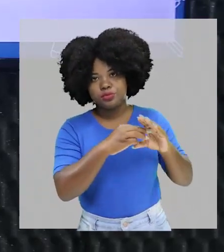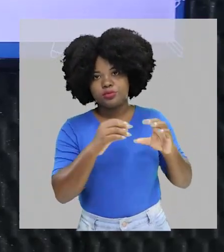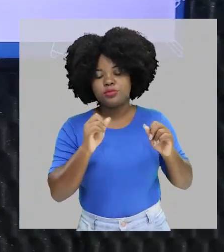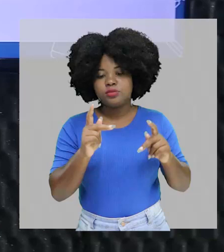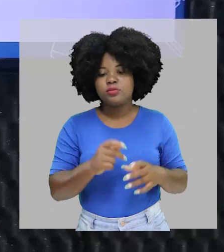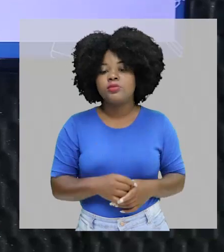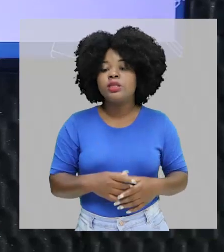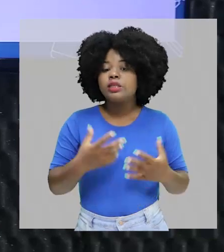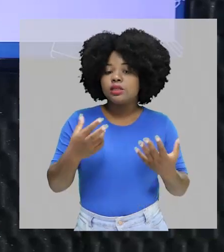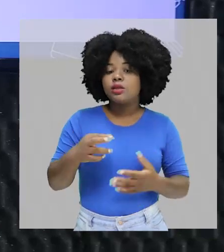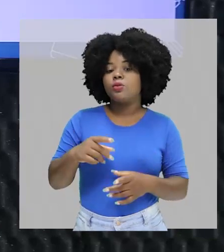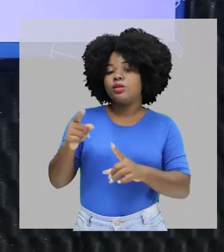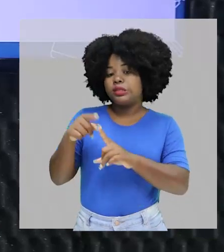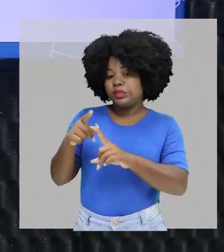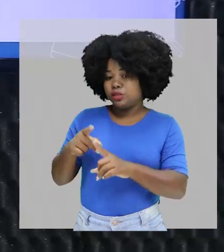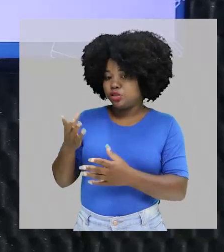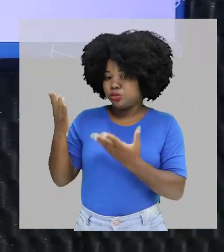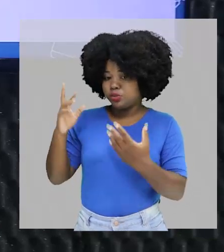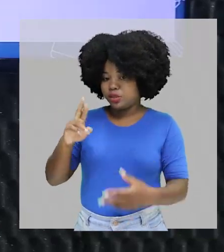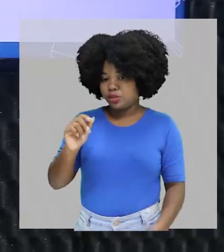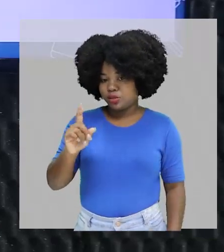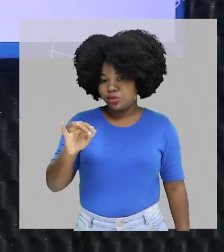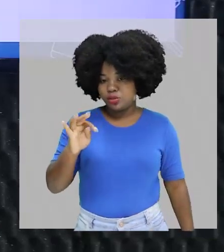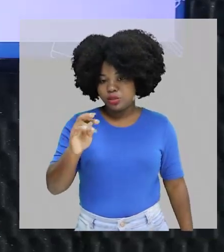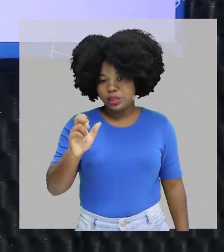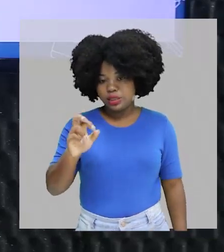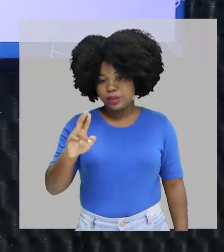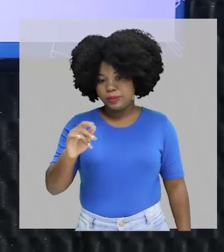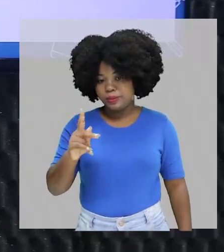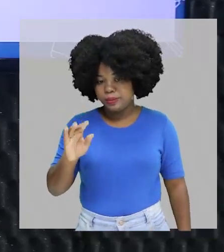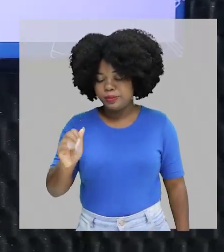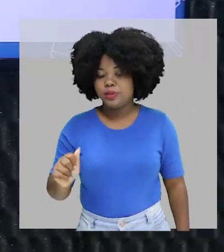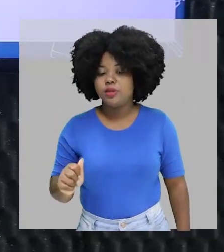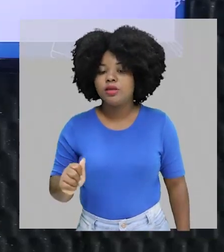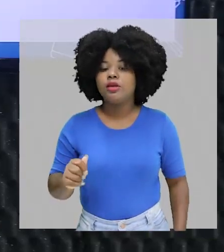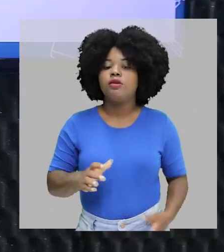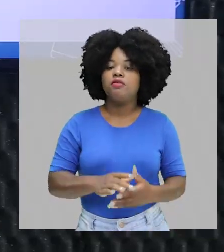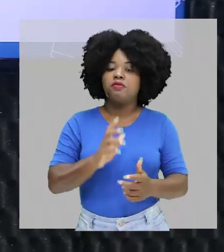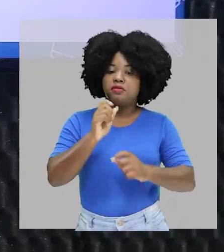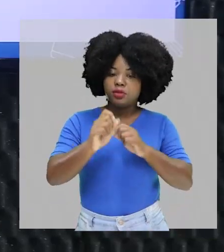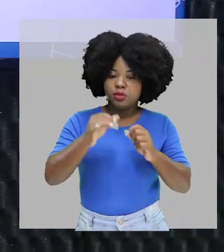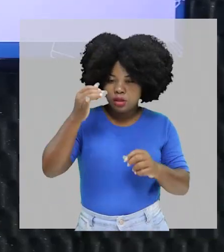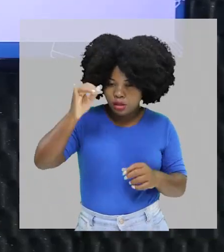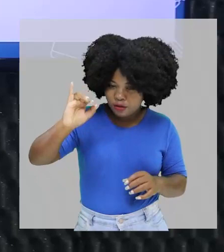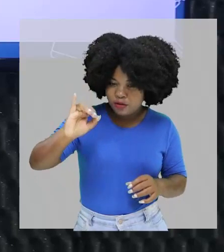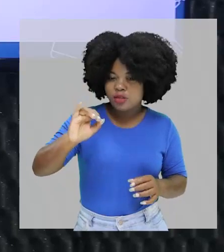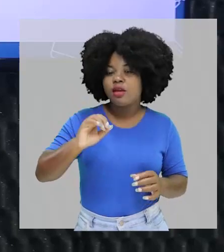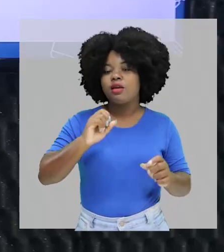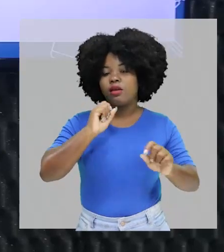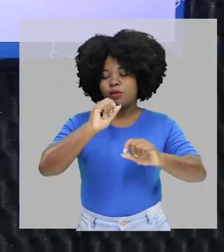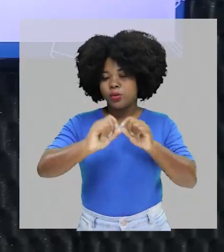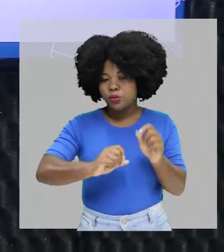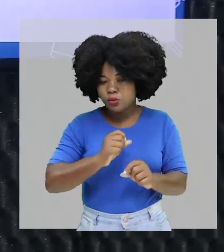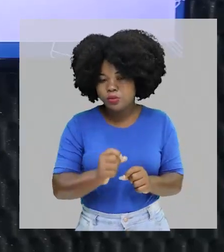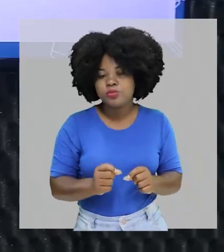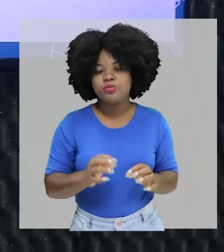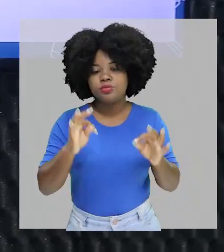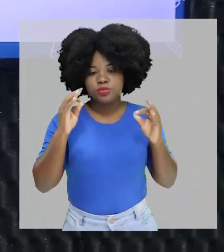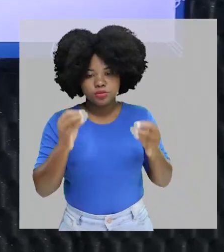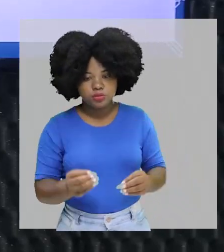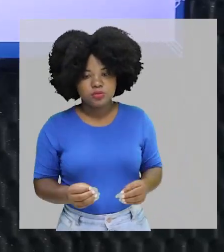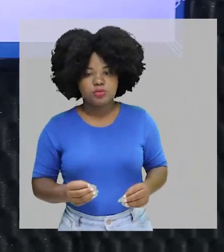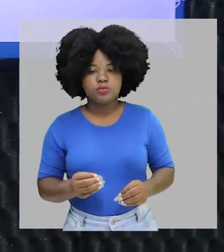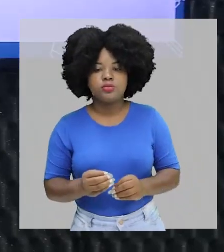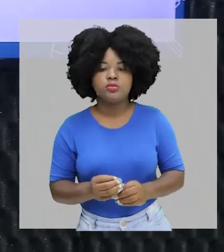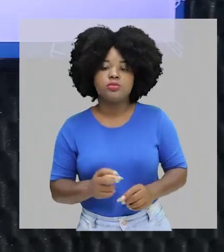vai atenuar esse processo, gerando a destruição ou total ou parcial né,